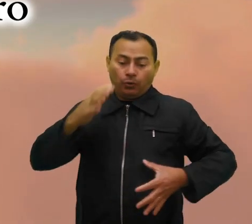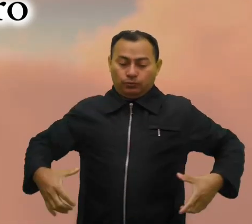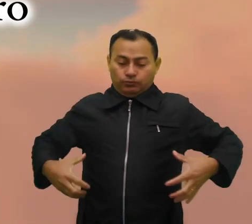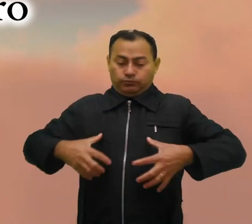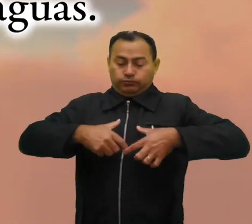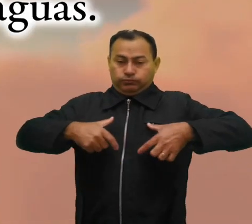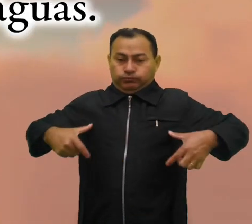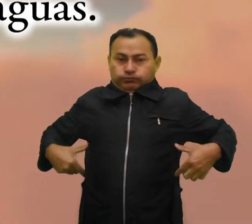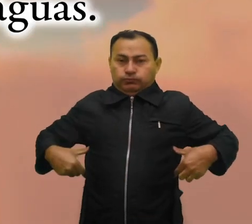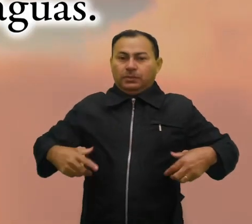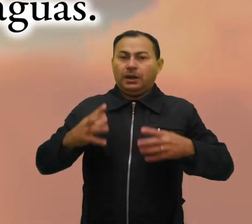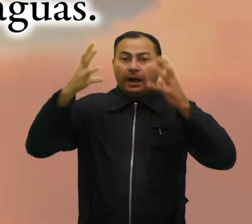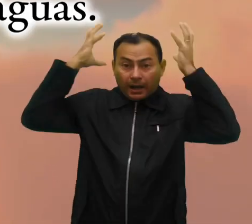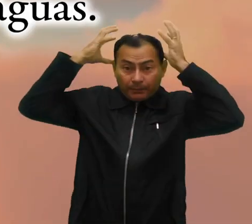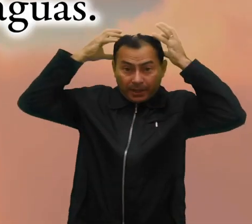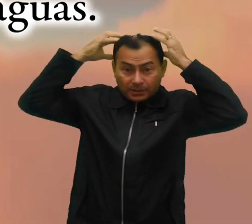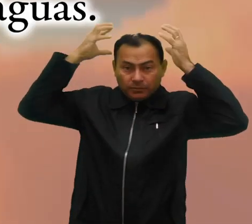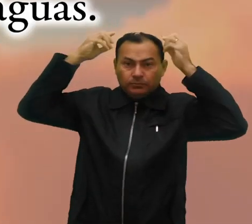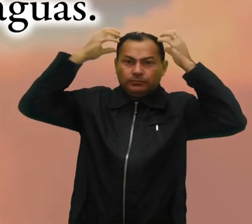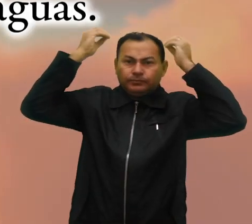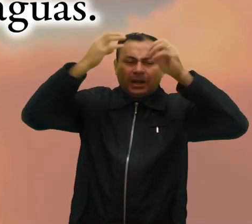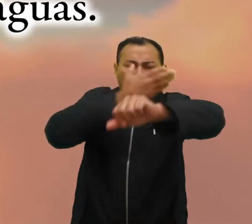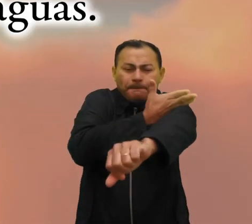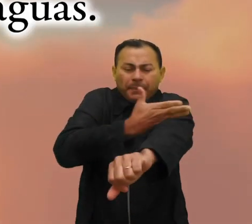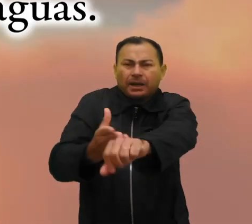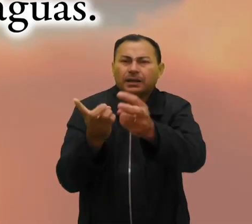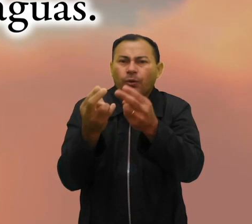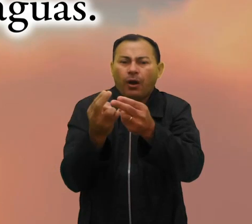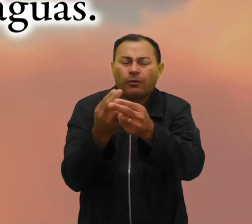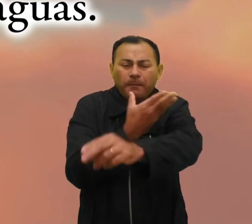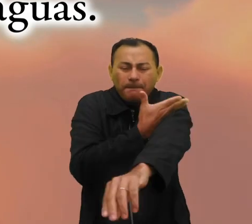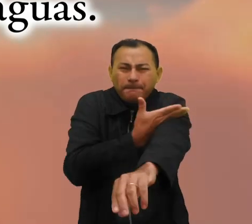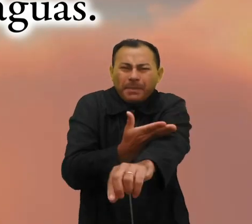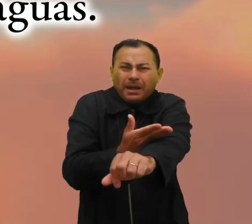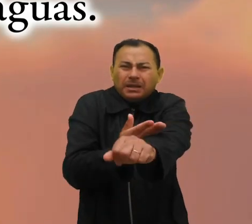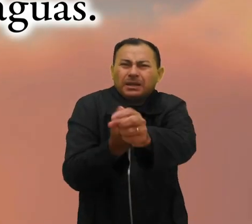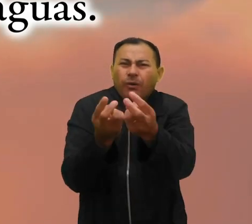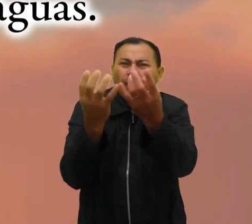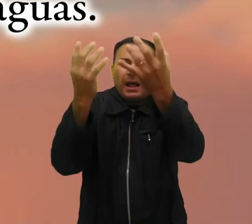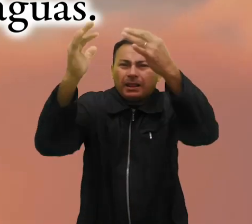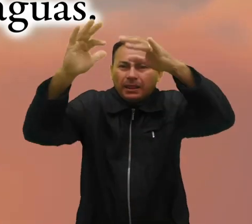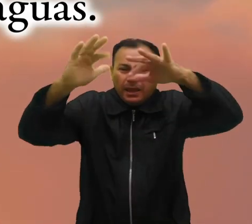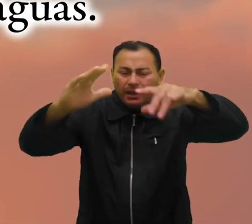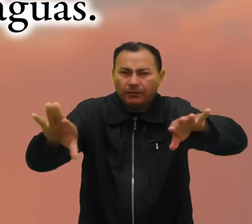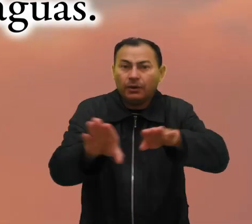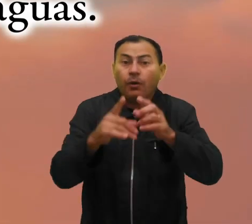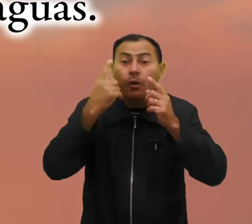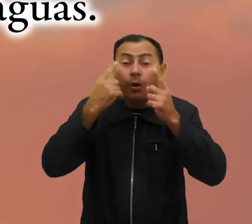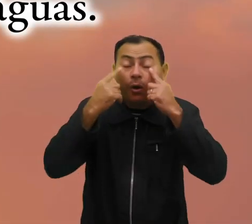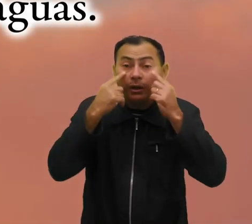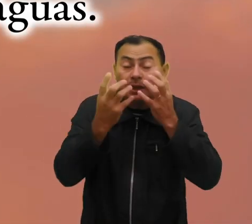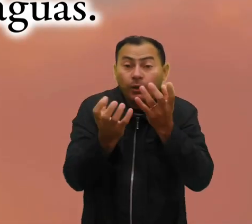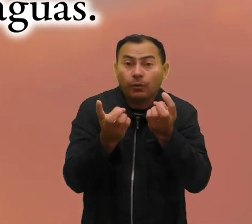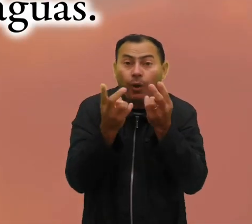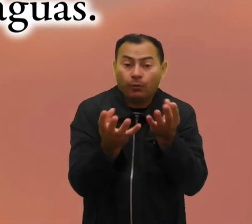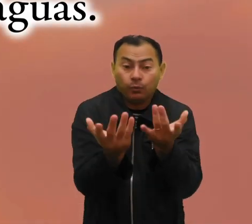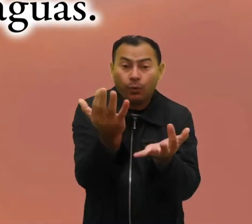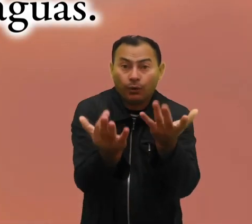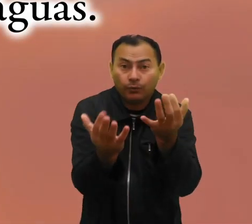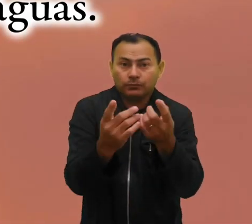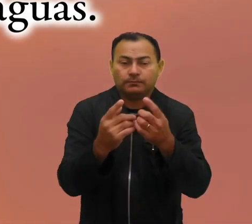do peito. Sua cabeça e seus cabelos eram brancos como a lã, tão brancos quanto a neve, e seus olhos eram como chama de